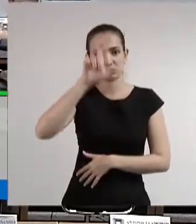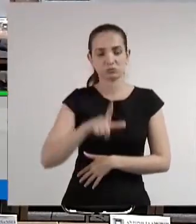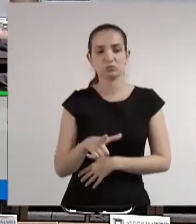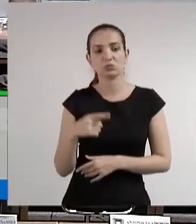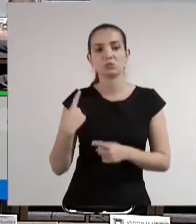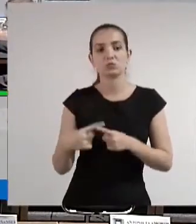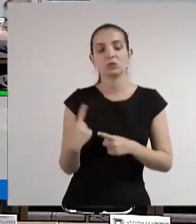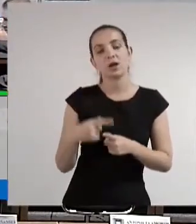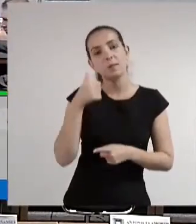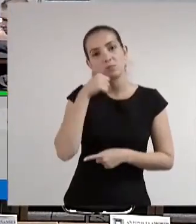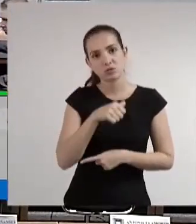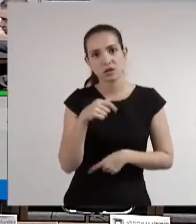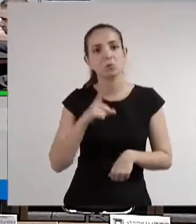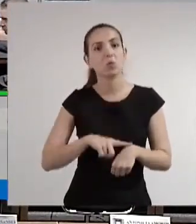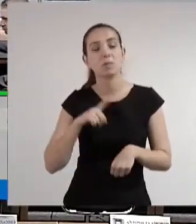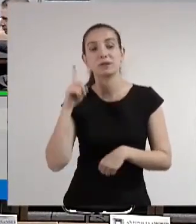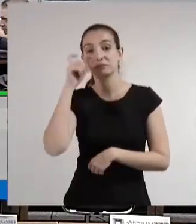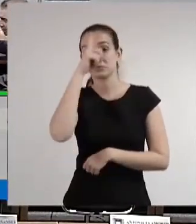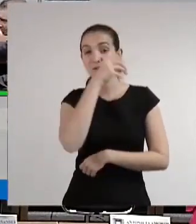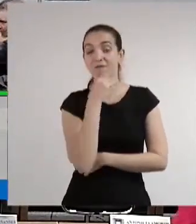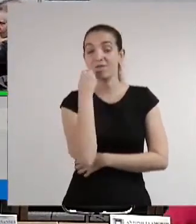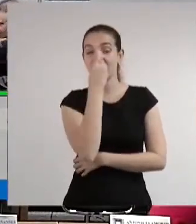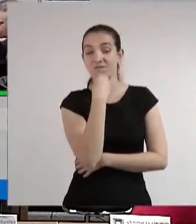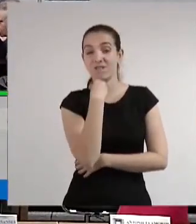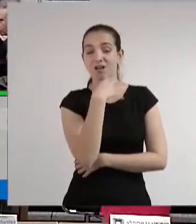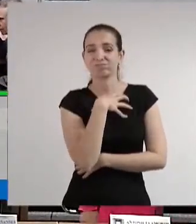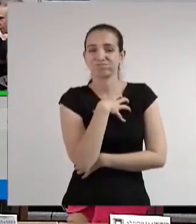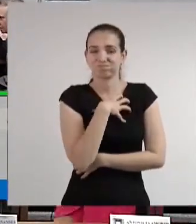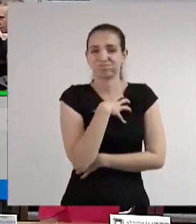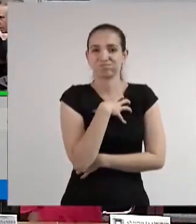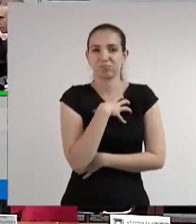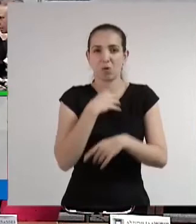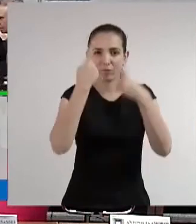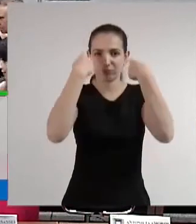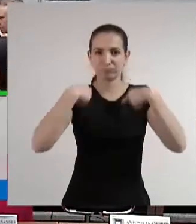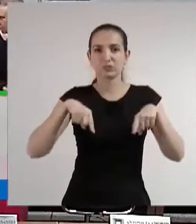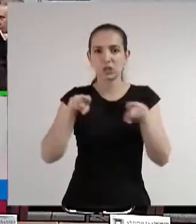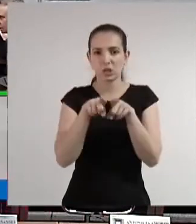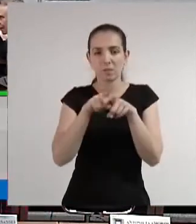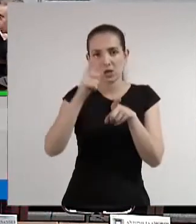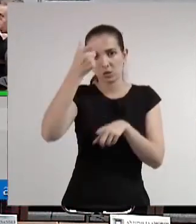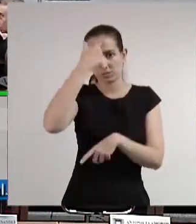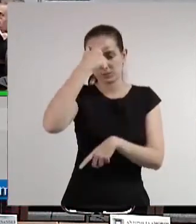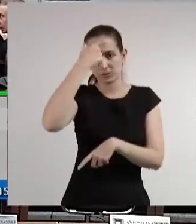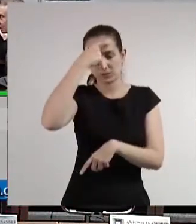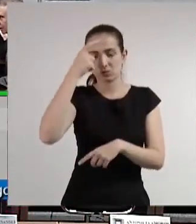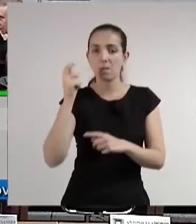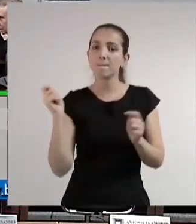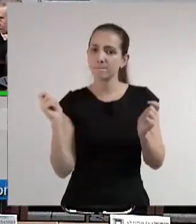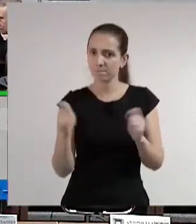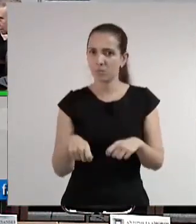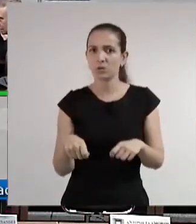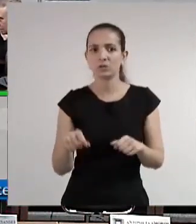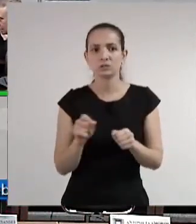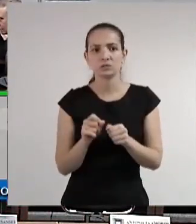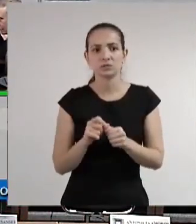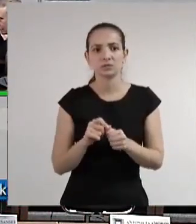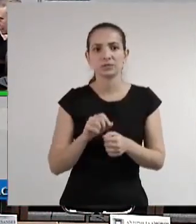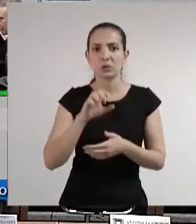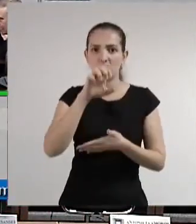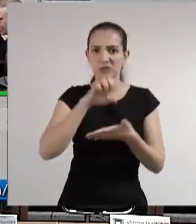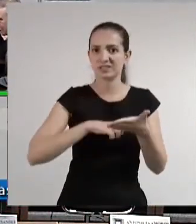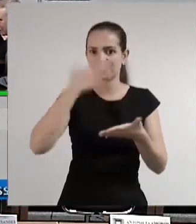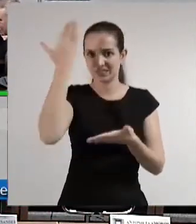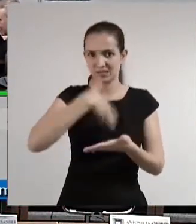mulher, no momento de maior fragilidade da sua vida, do ponto de vista físico e psíquico, pudesse fazer o seu exame de corpo